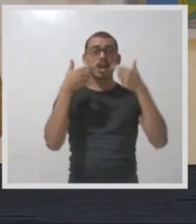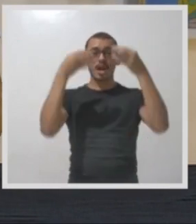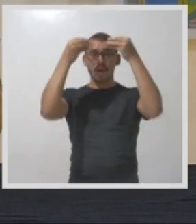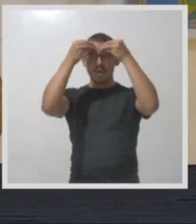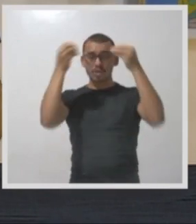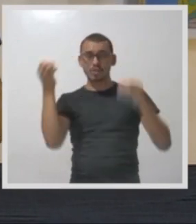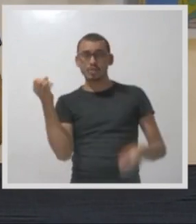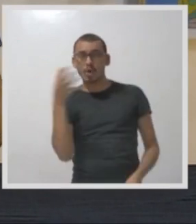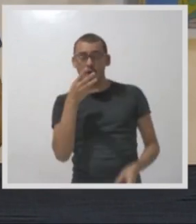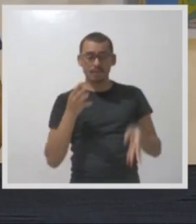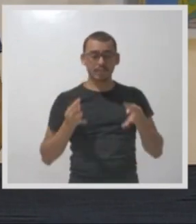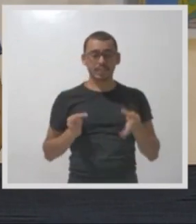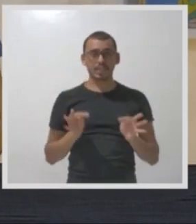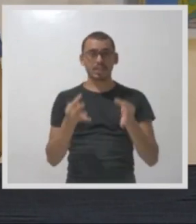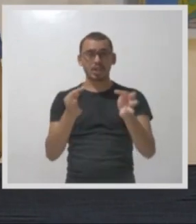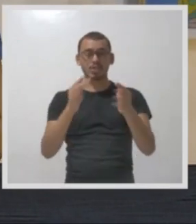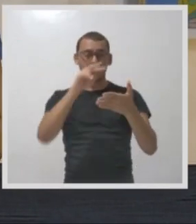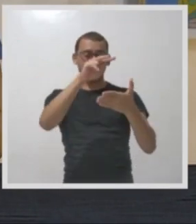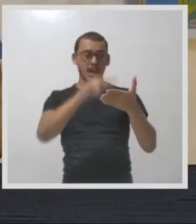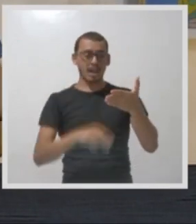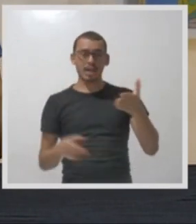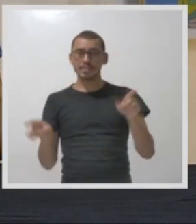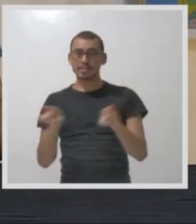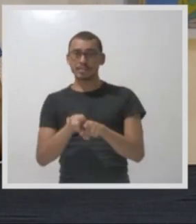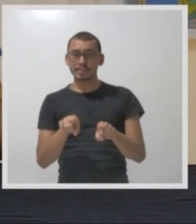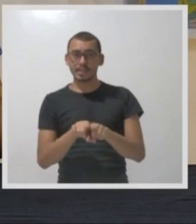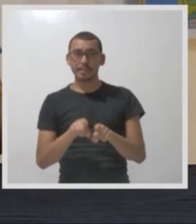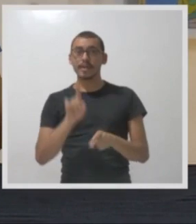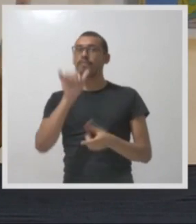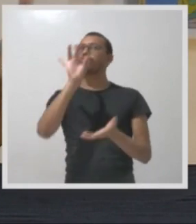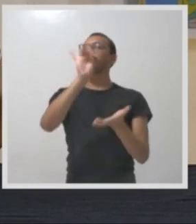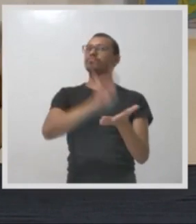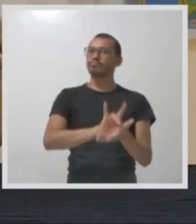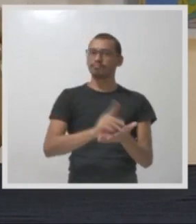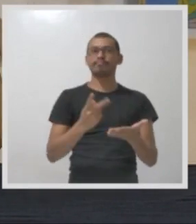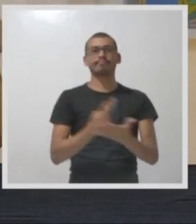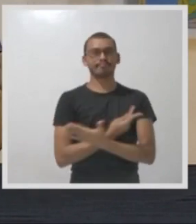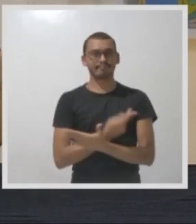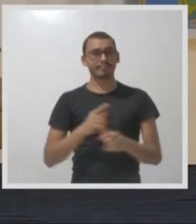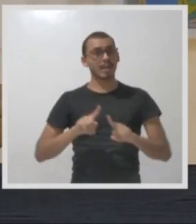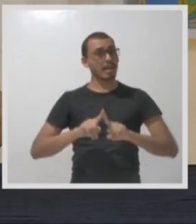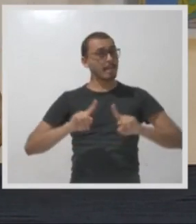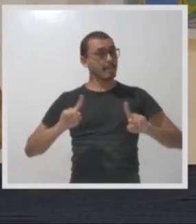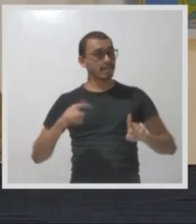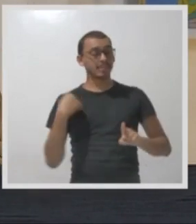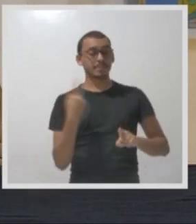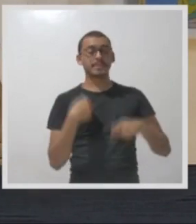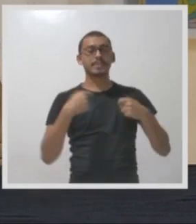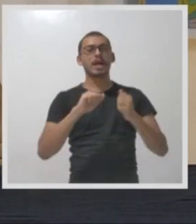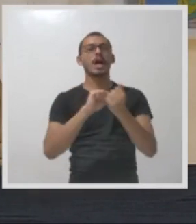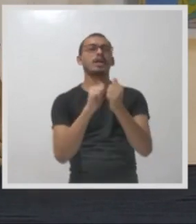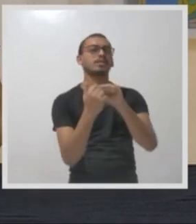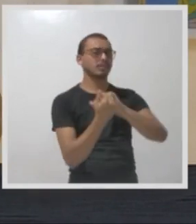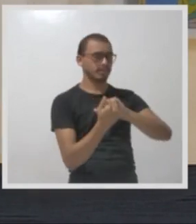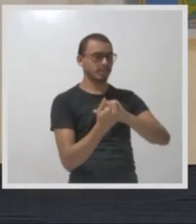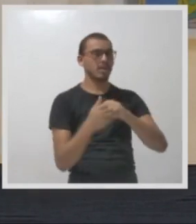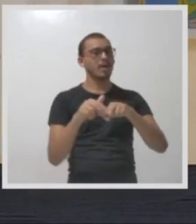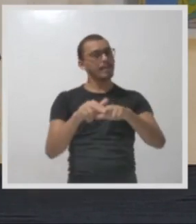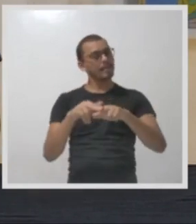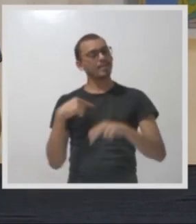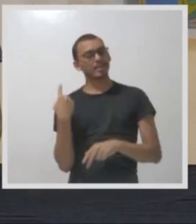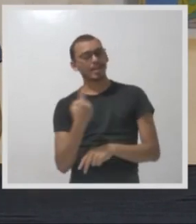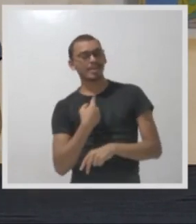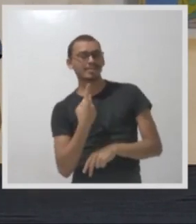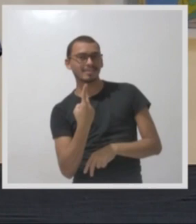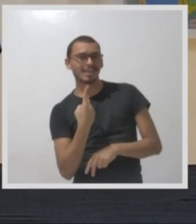novas formas de leitura, ela é real. Nós precisamos nos adaptar. Por isso, nós estamos aqui conversando sobre